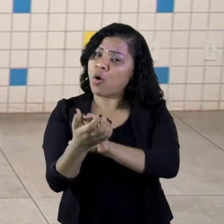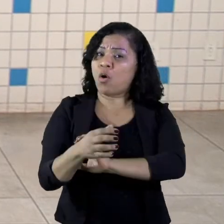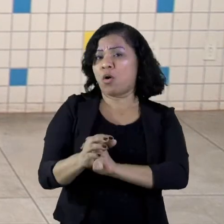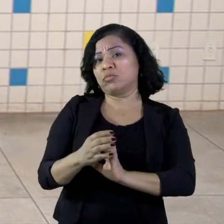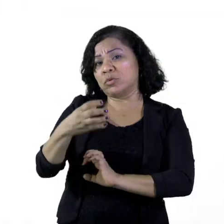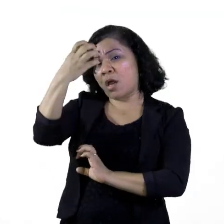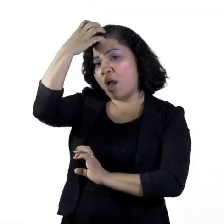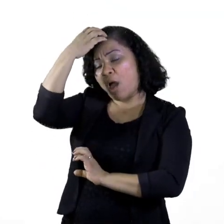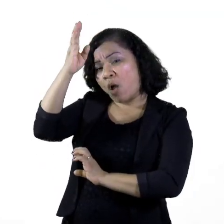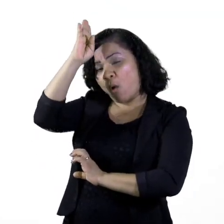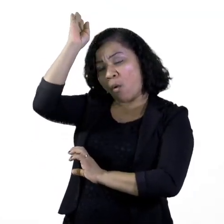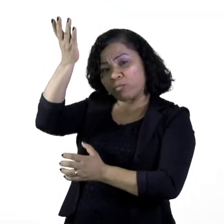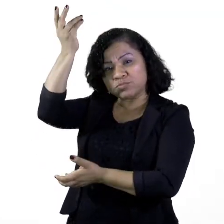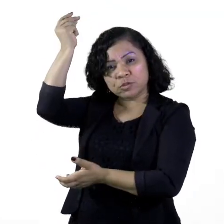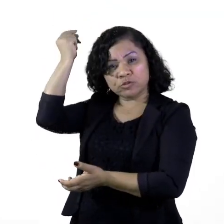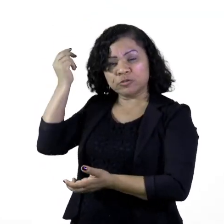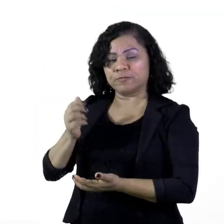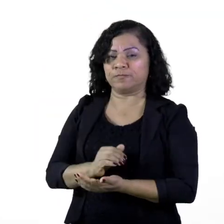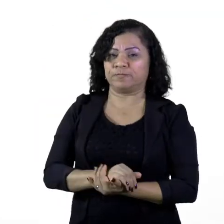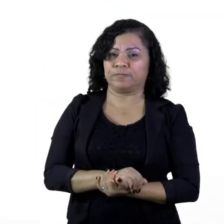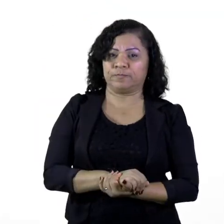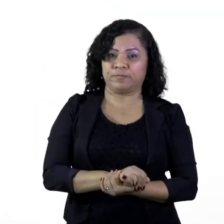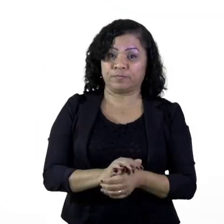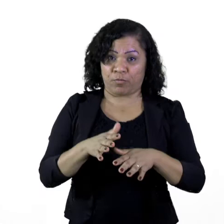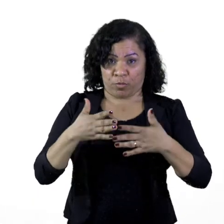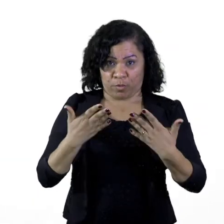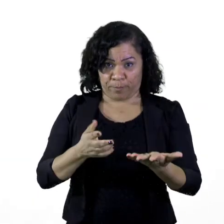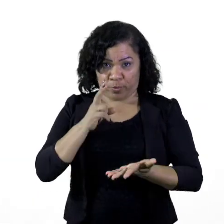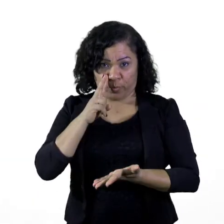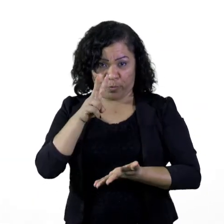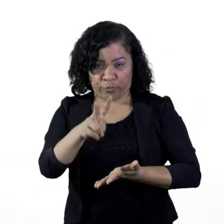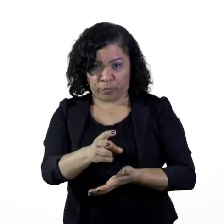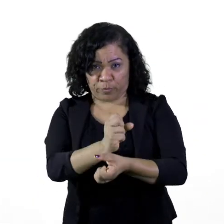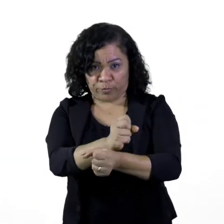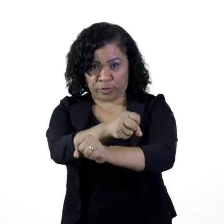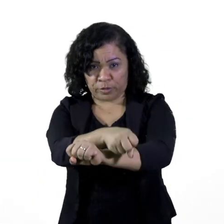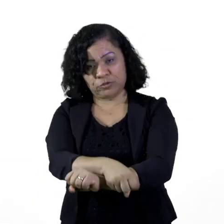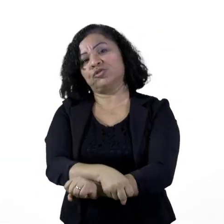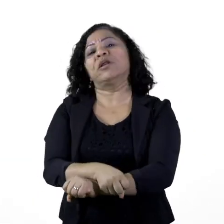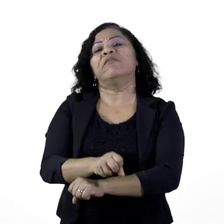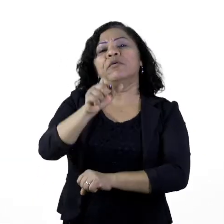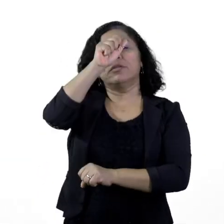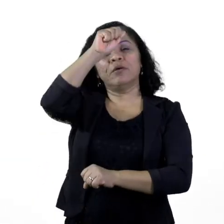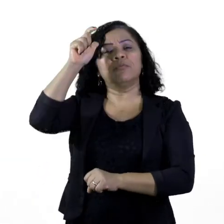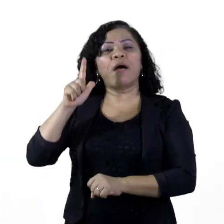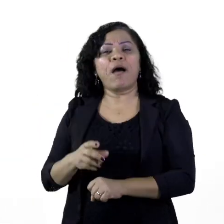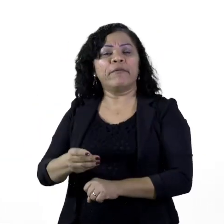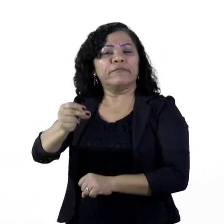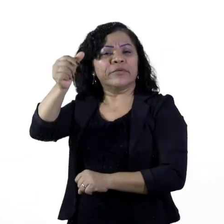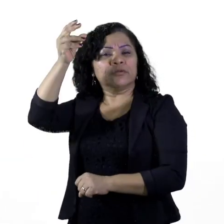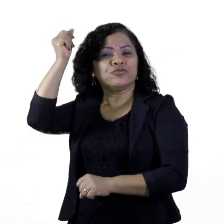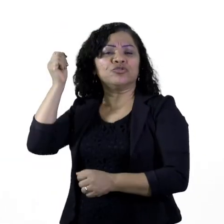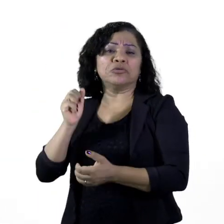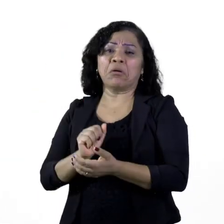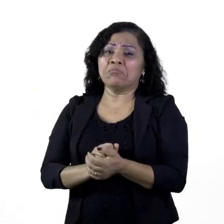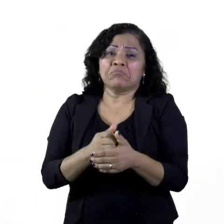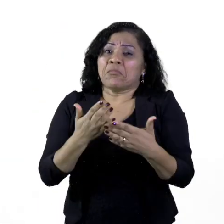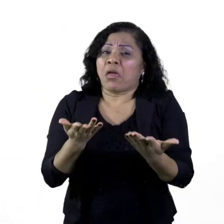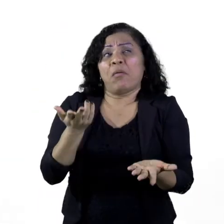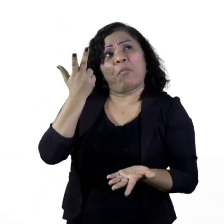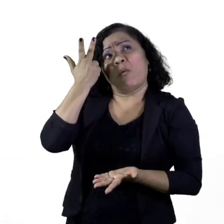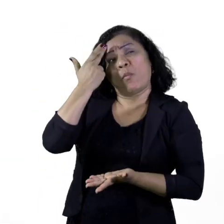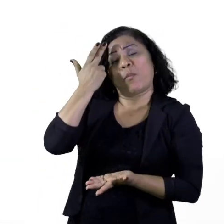Ok? Bom, vamos então agora ver a escravidão na África antiga. É muito comum para nós